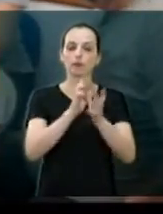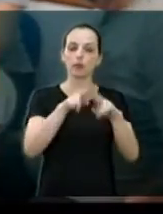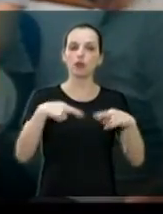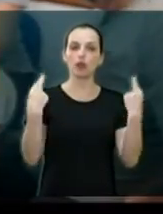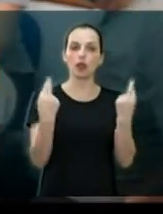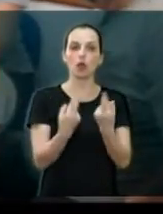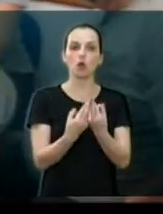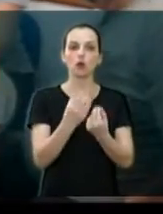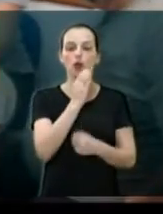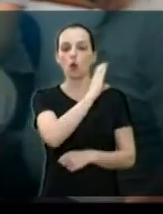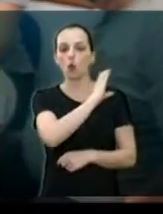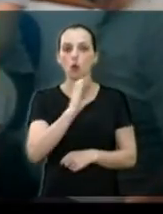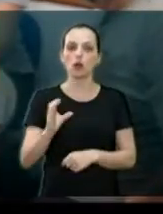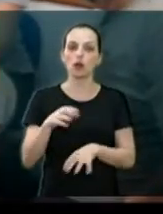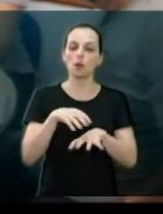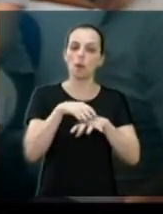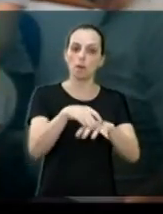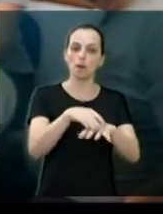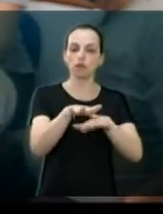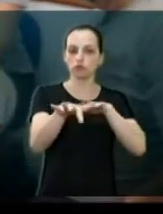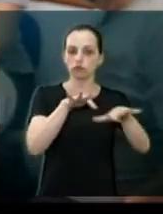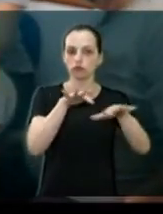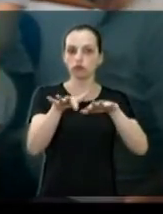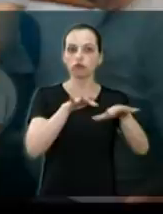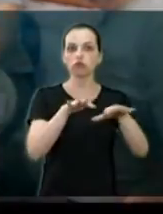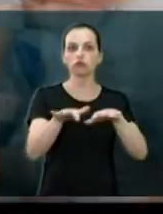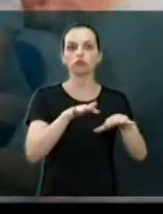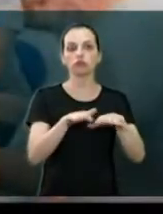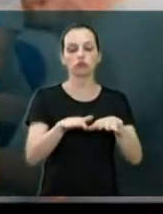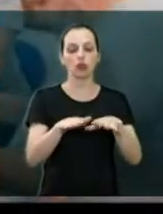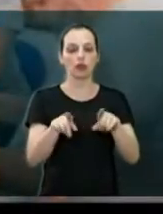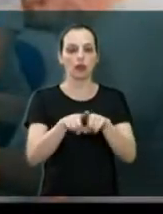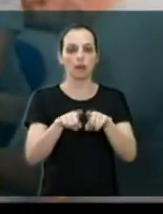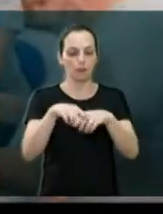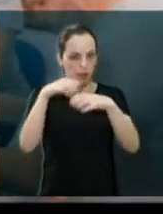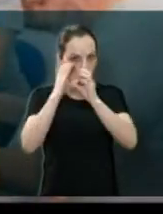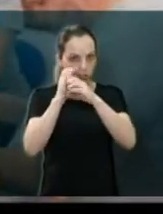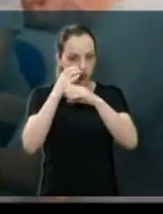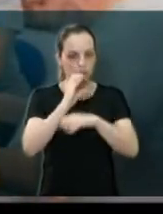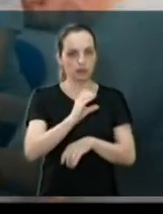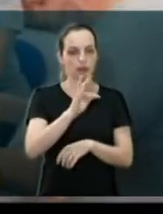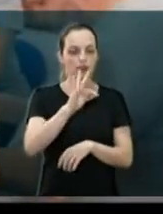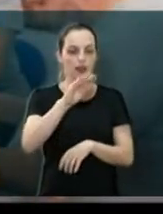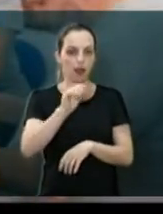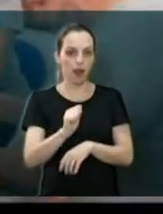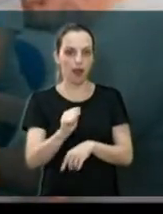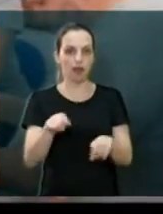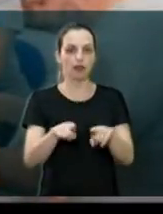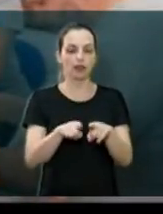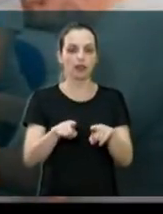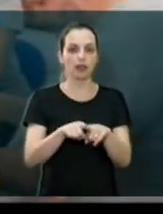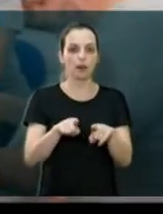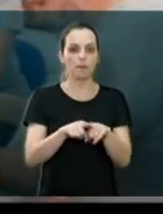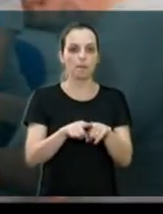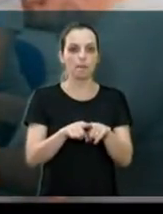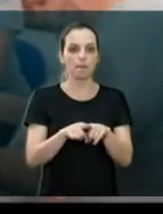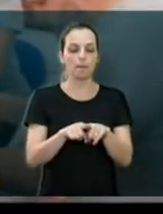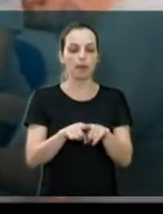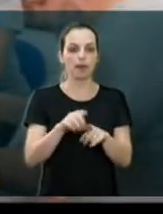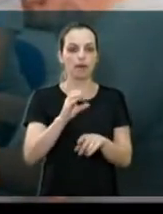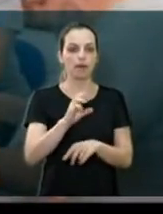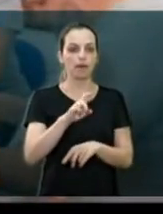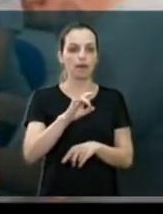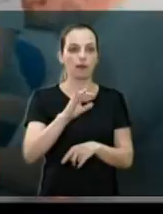coordenador de mobilidade urbana, Nilson Carneiro, o engenheiro da CTA, Milton Domingues Júnior, e a ouvidora, Cristina